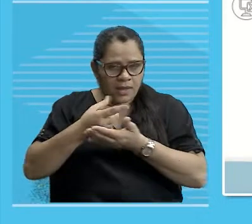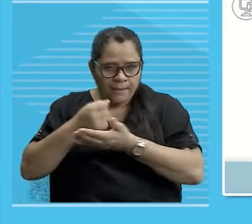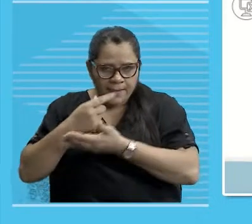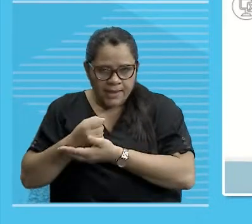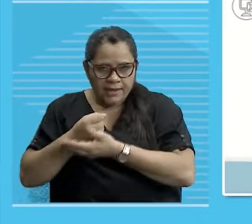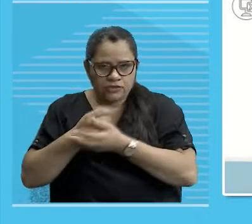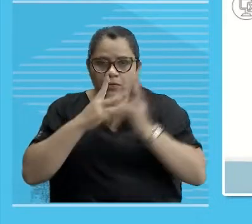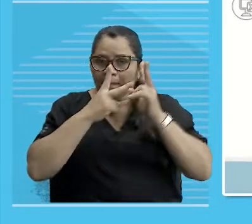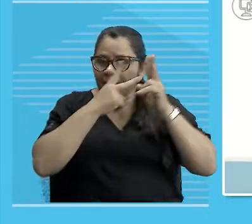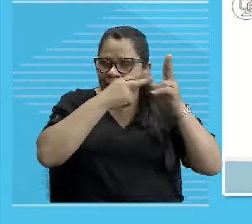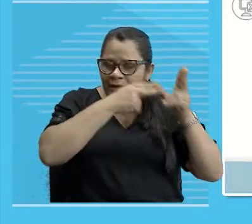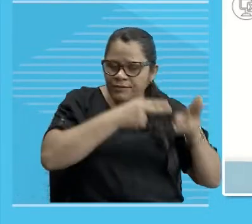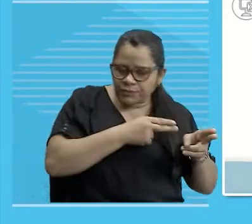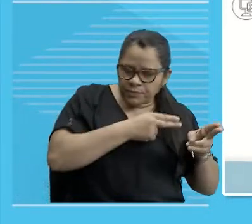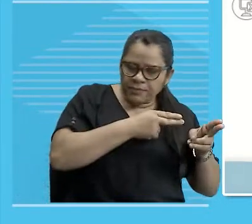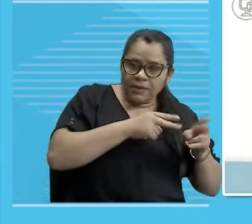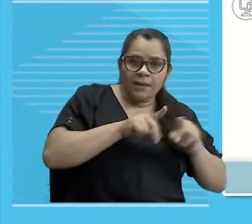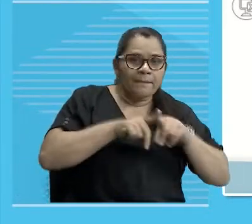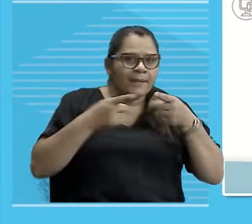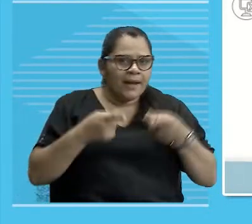isso é o estado de sedação mínima.